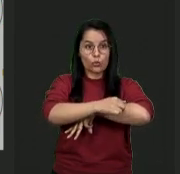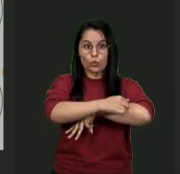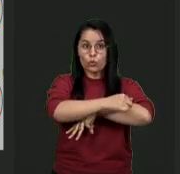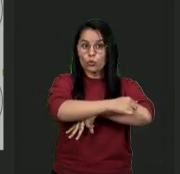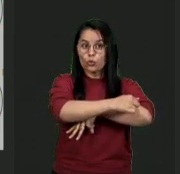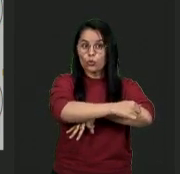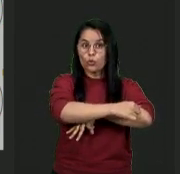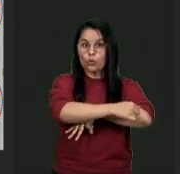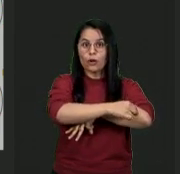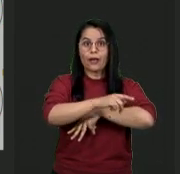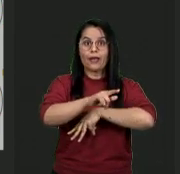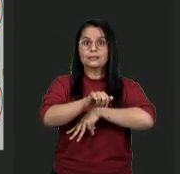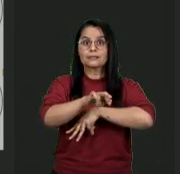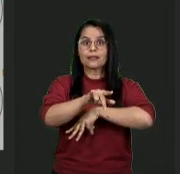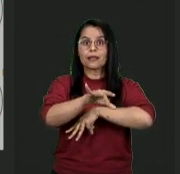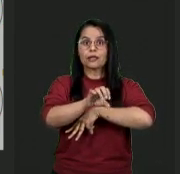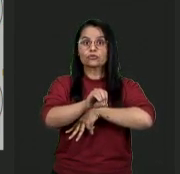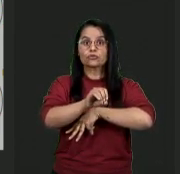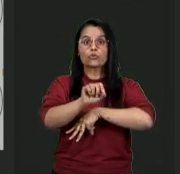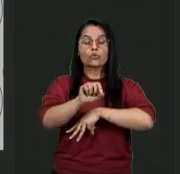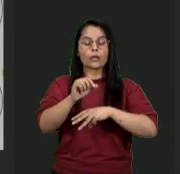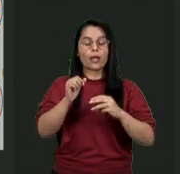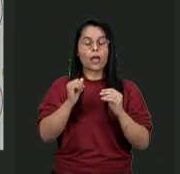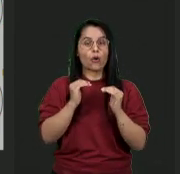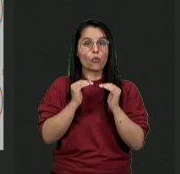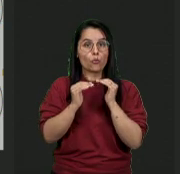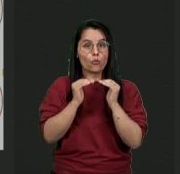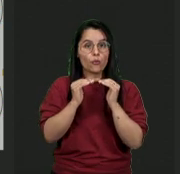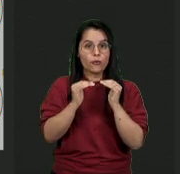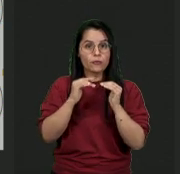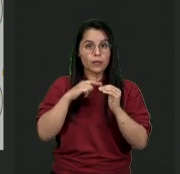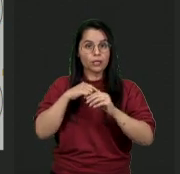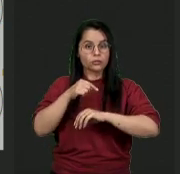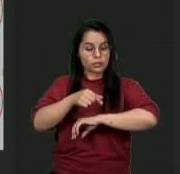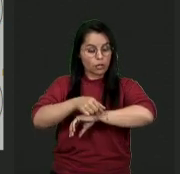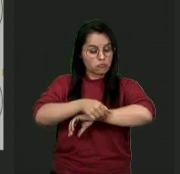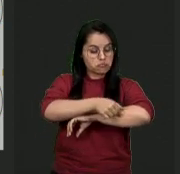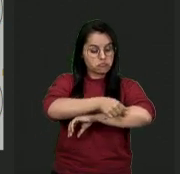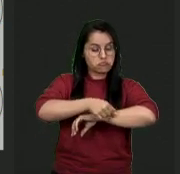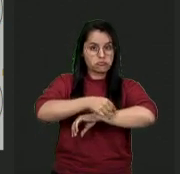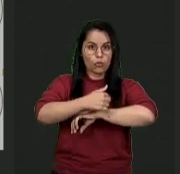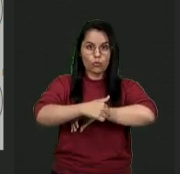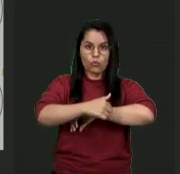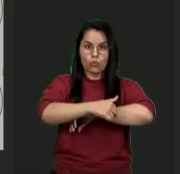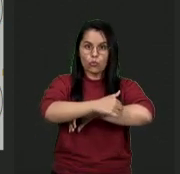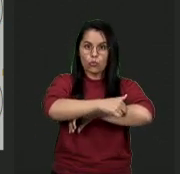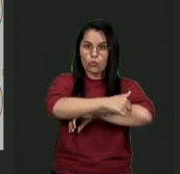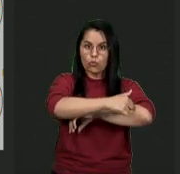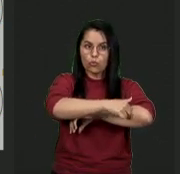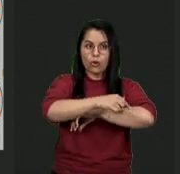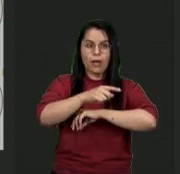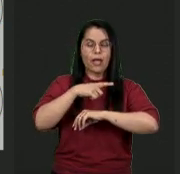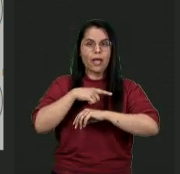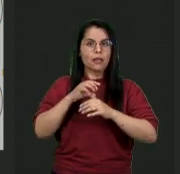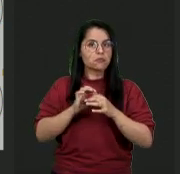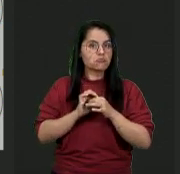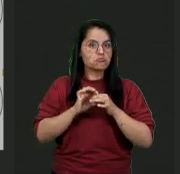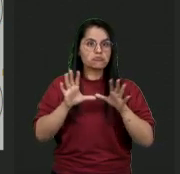esquelético. Os movimentos do músculo estriado esquelético, ele é